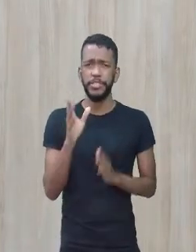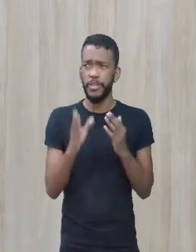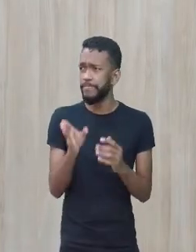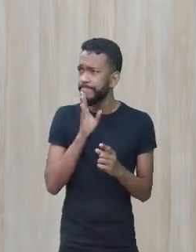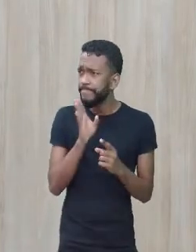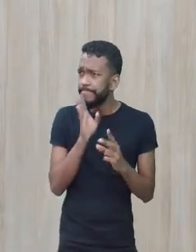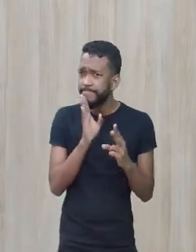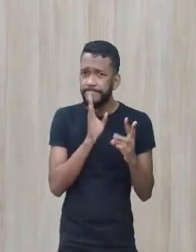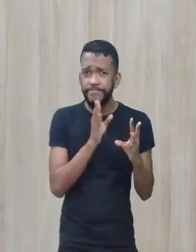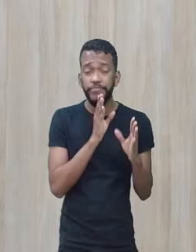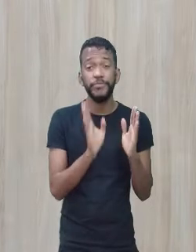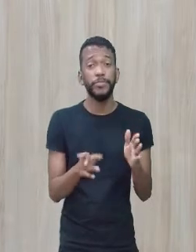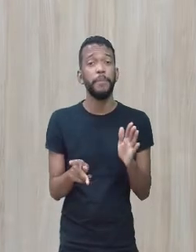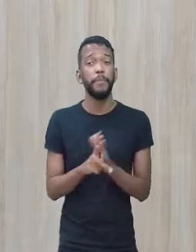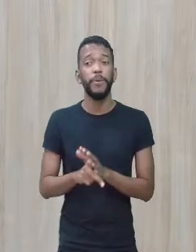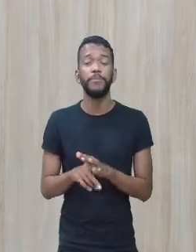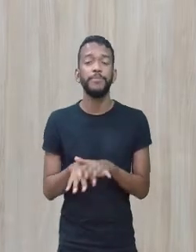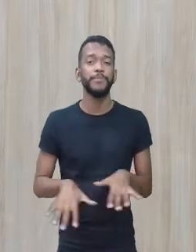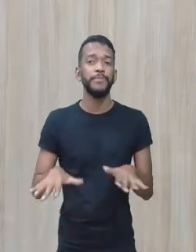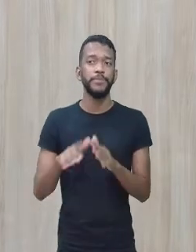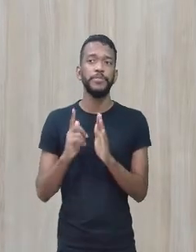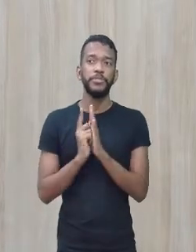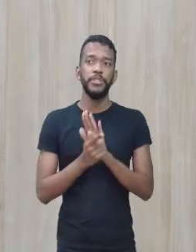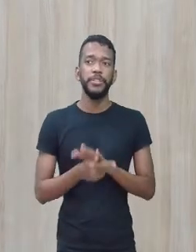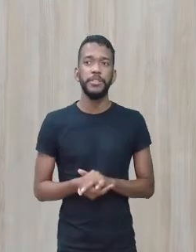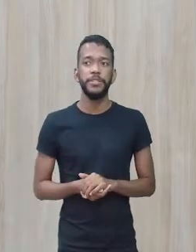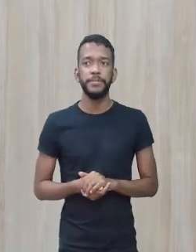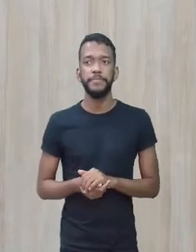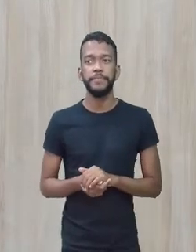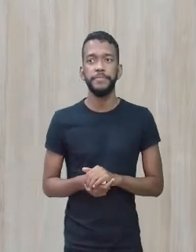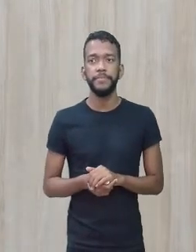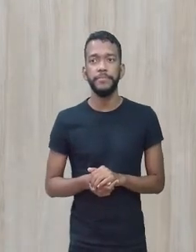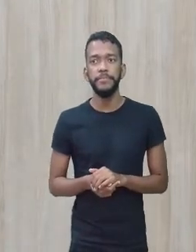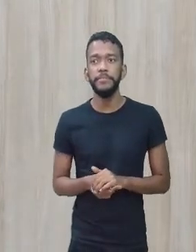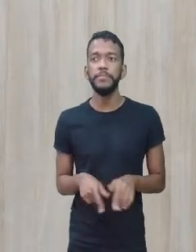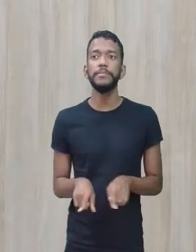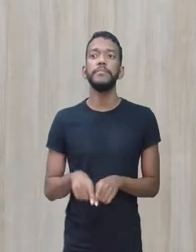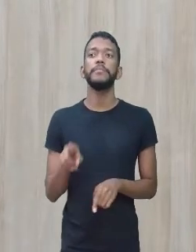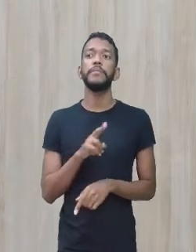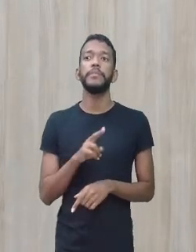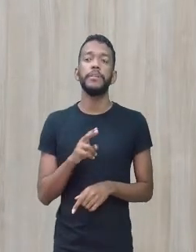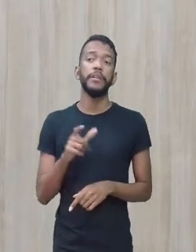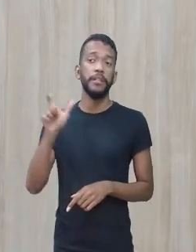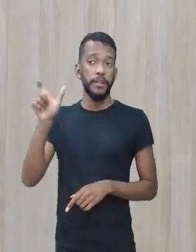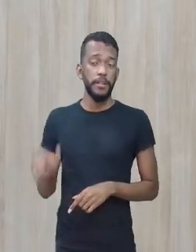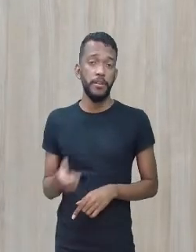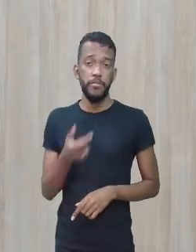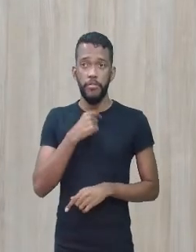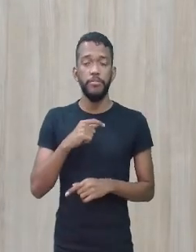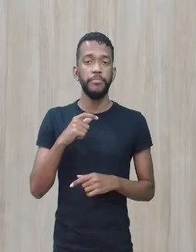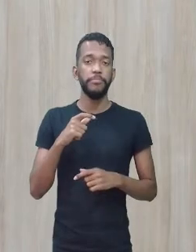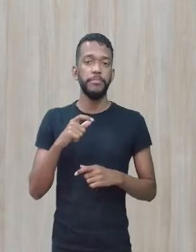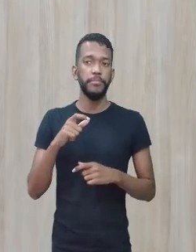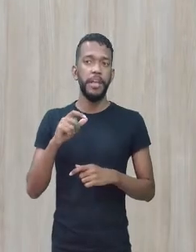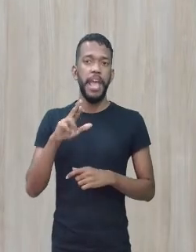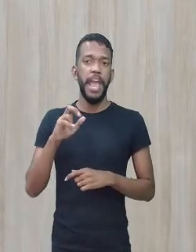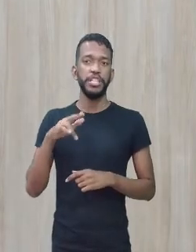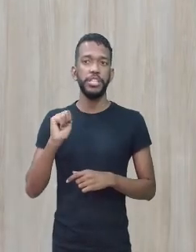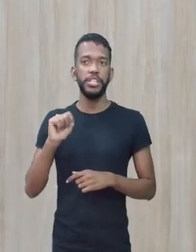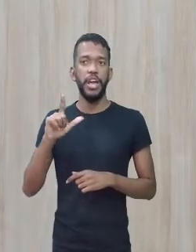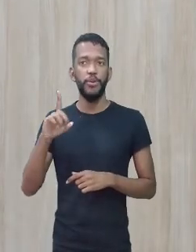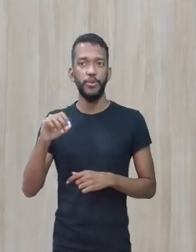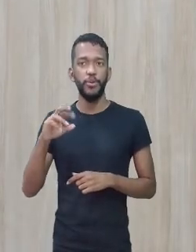né, desse gênero, né? Então, ó, nomes como Reginaldo Rossi, o Conde do Brega, Kelvis